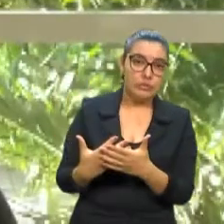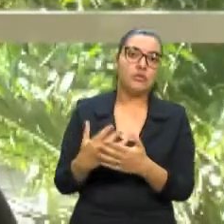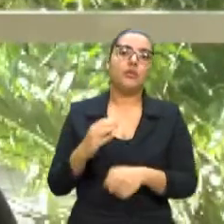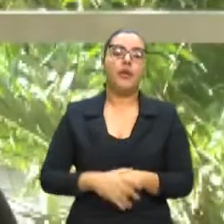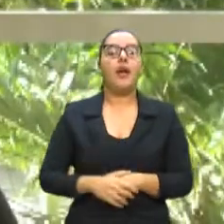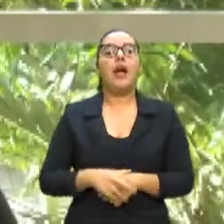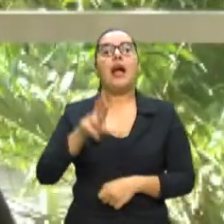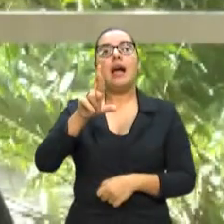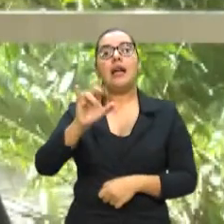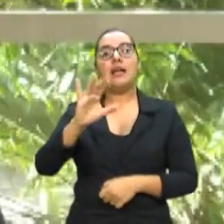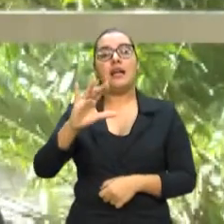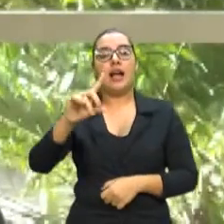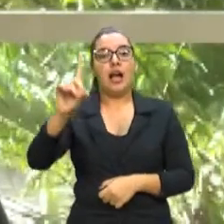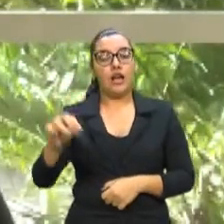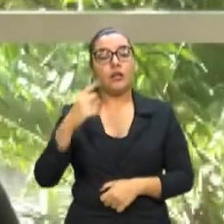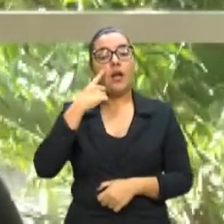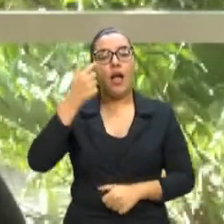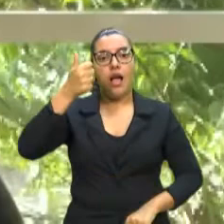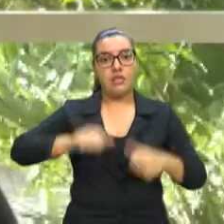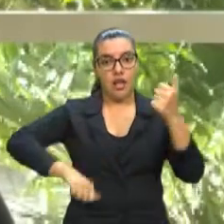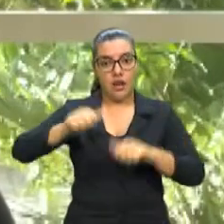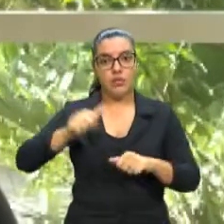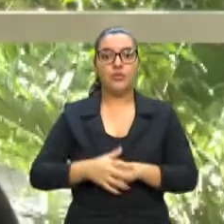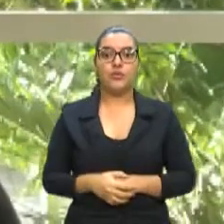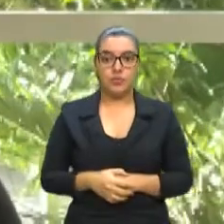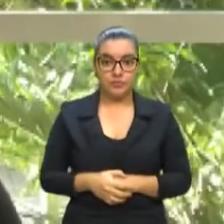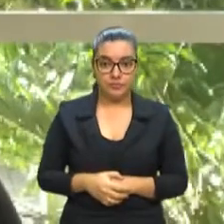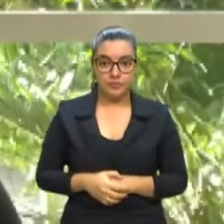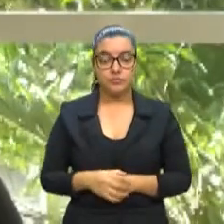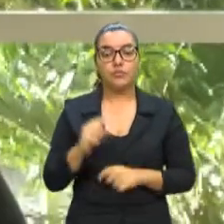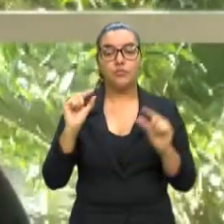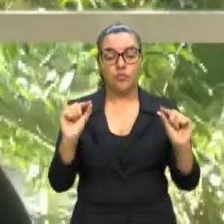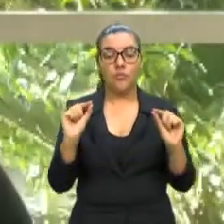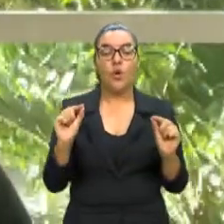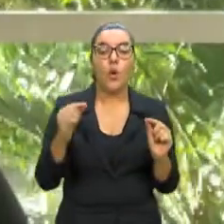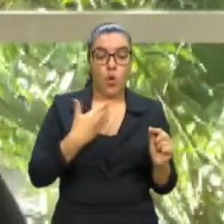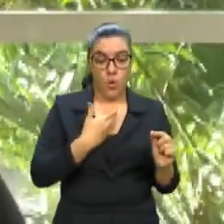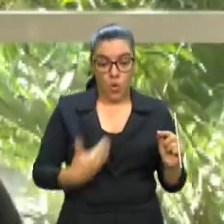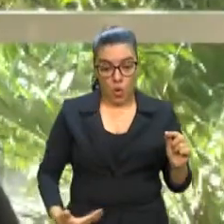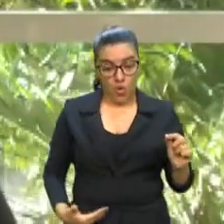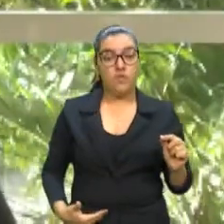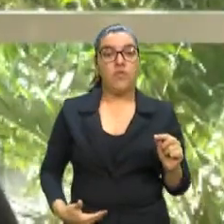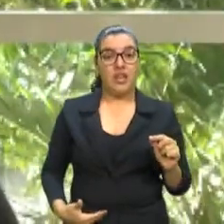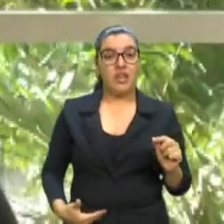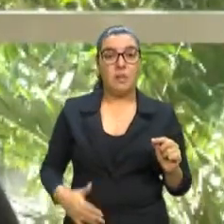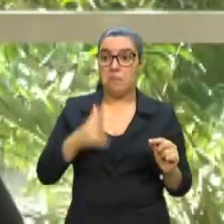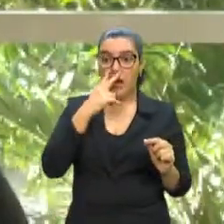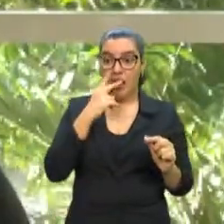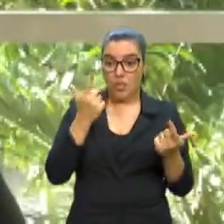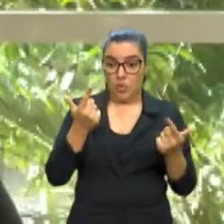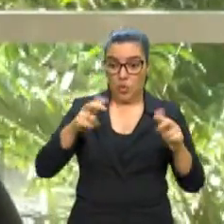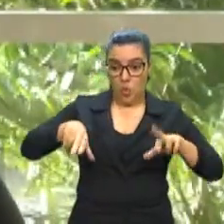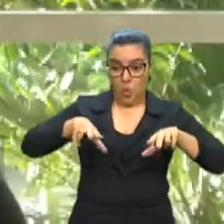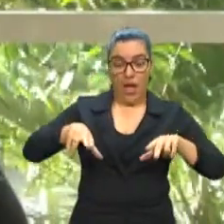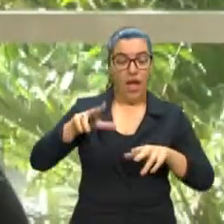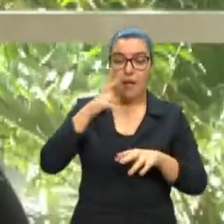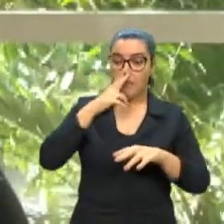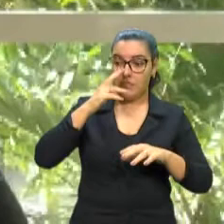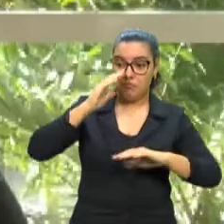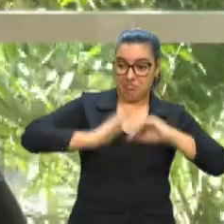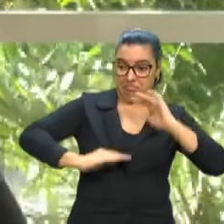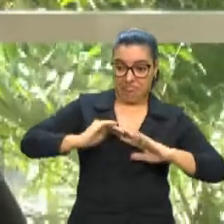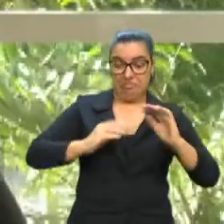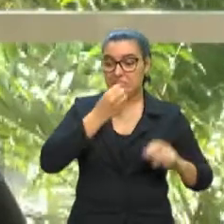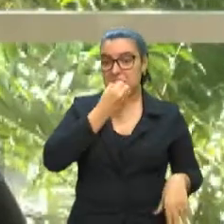Coimbra analisou o cenário. A incapacidade que o governo mostrou e mostra até hoje no combate à Covid